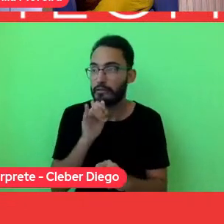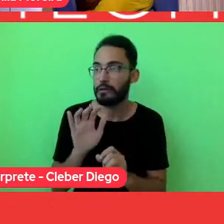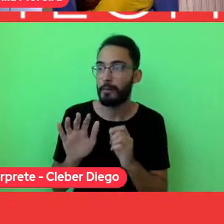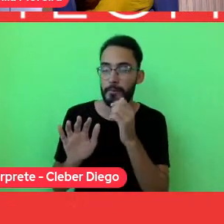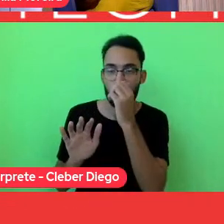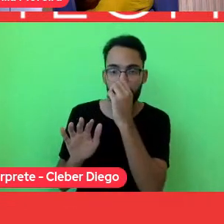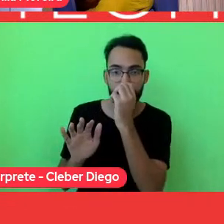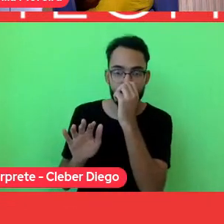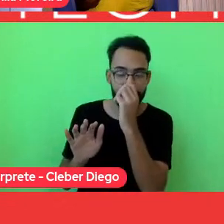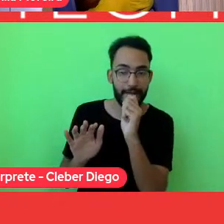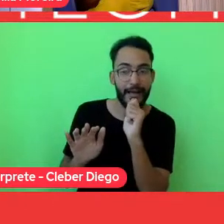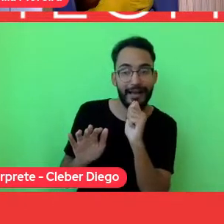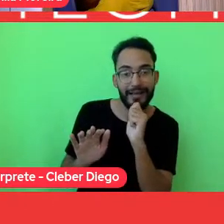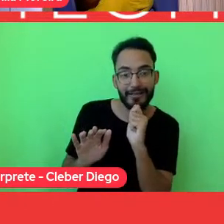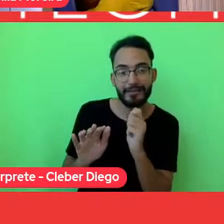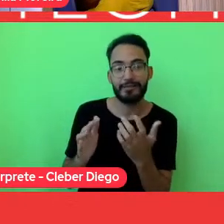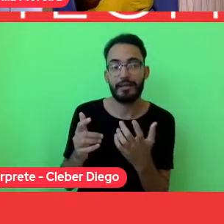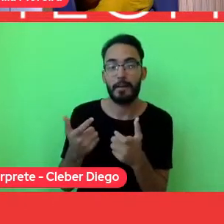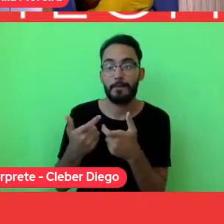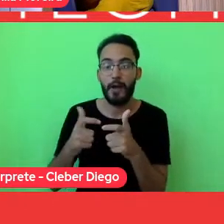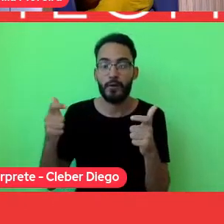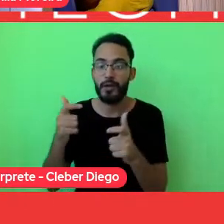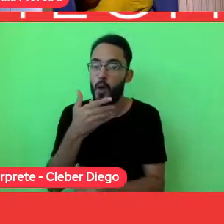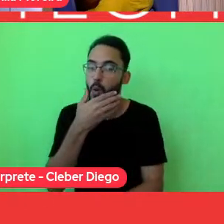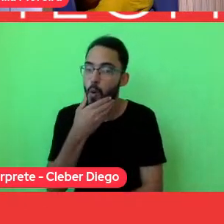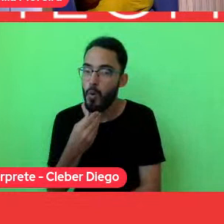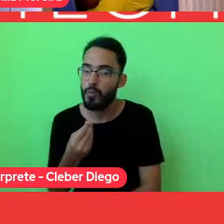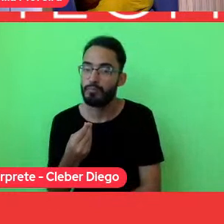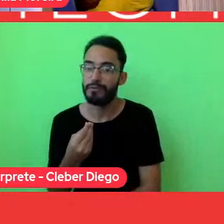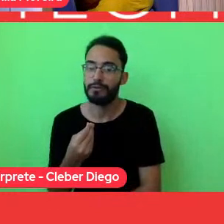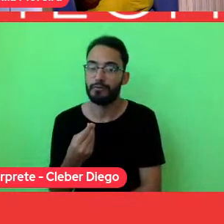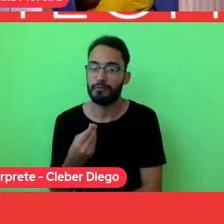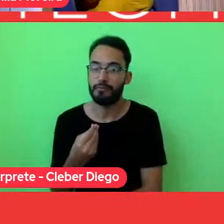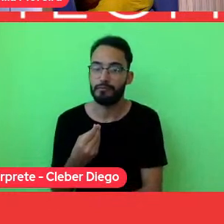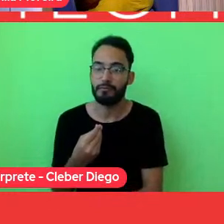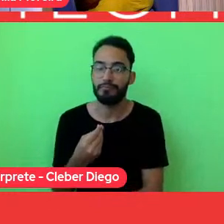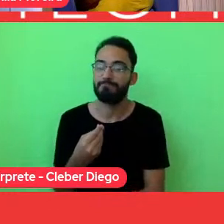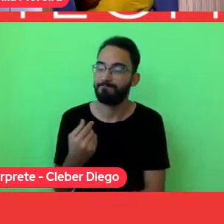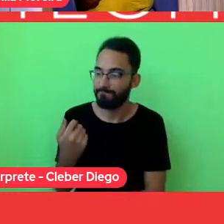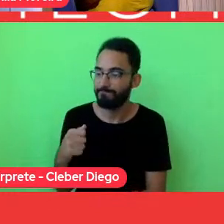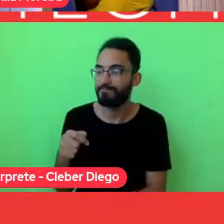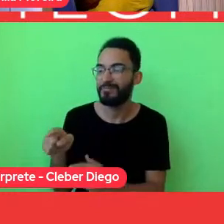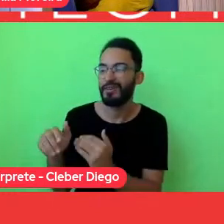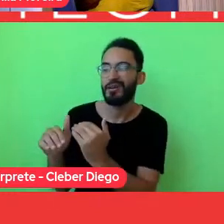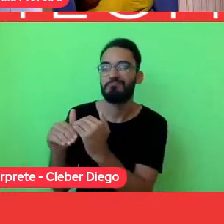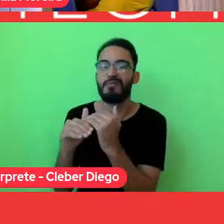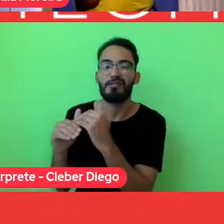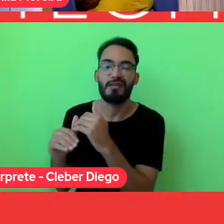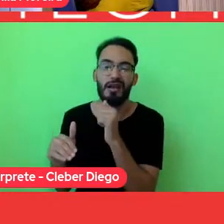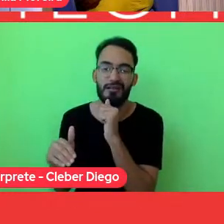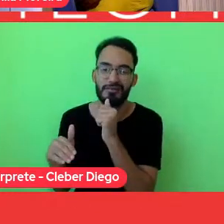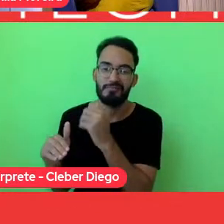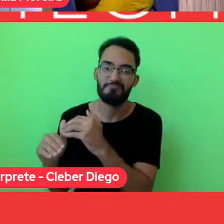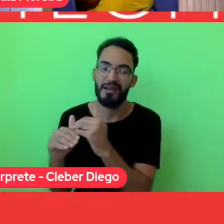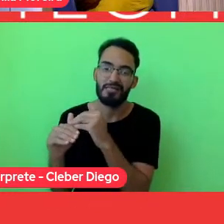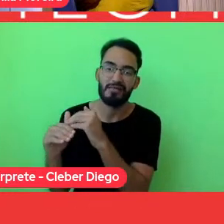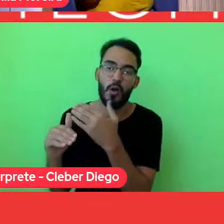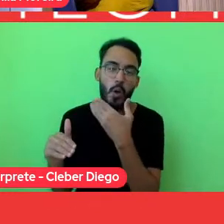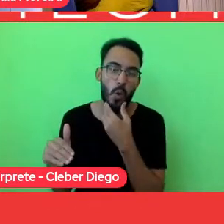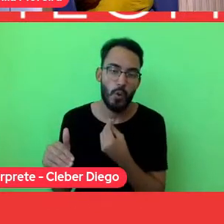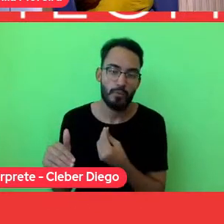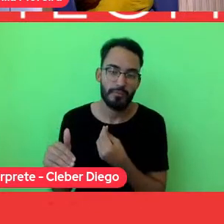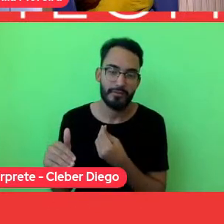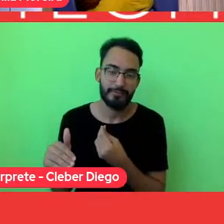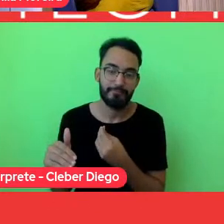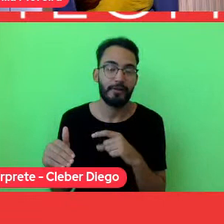ainda é maioria, que a gente tem de homens, ou então segue uma certa padronagem, vamos dizer assim,